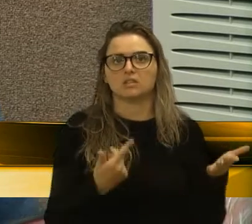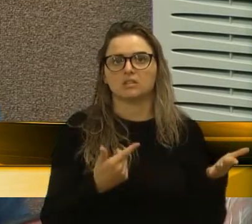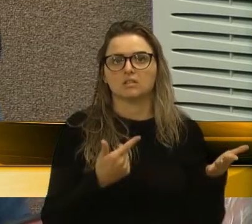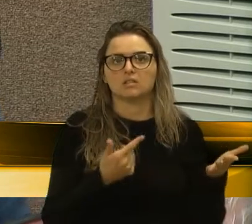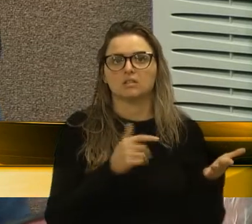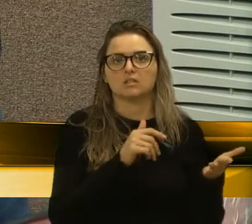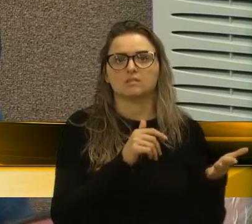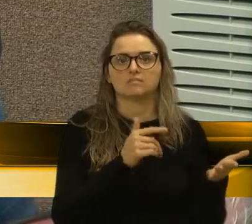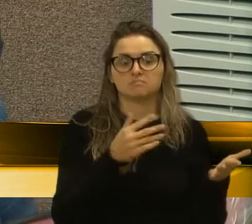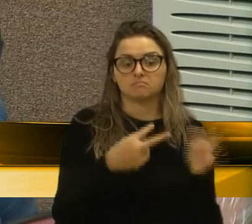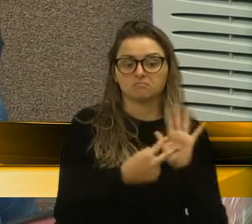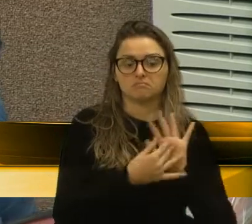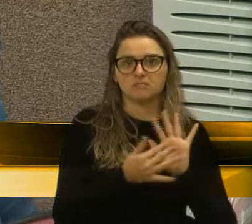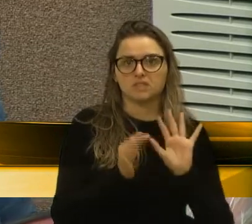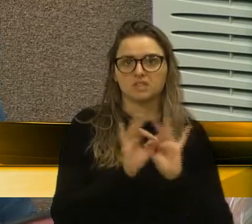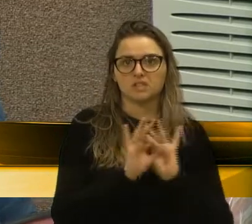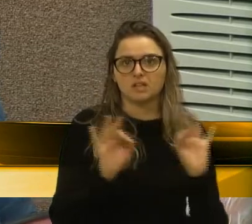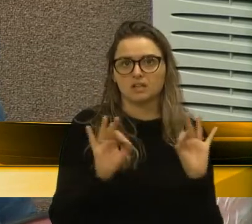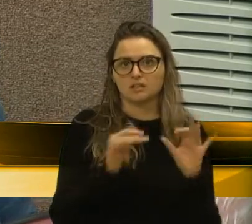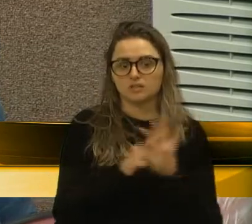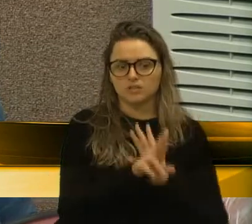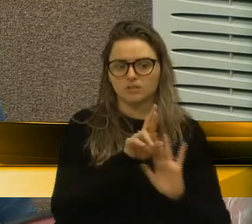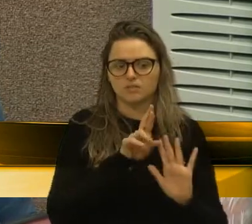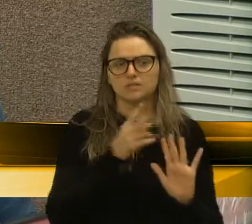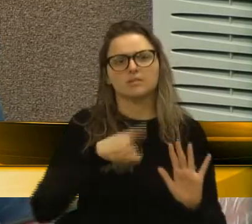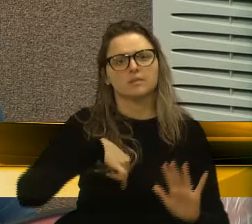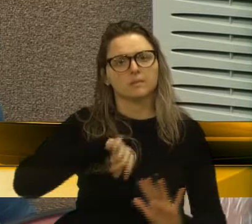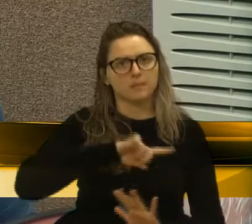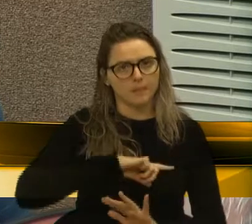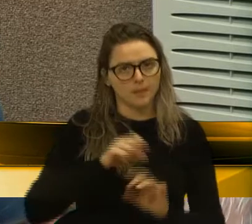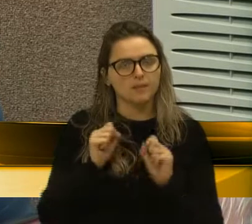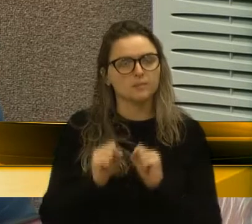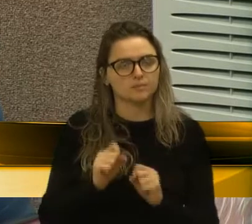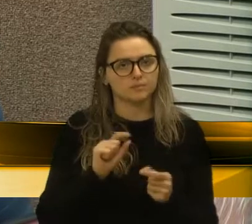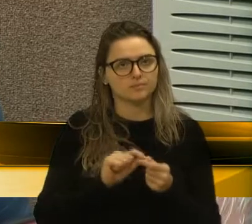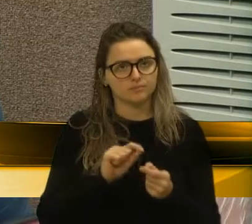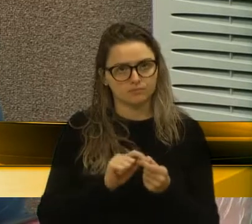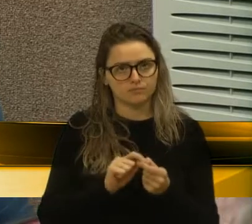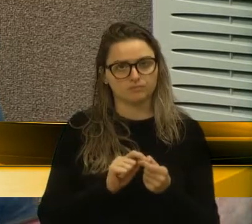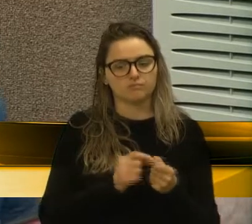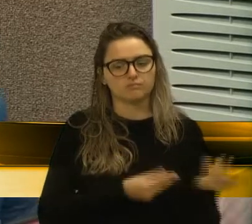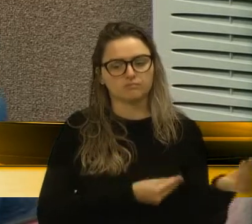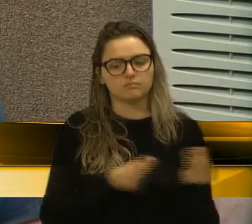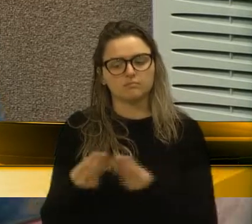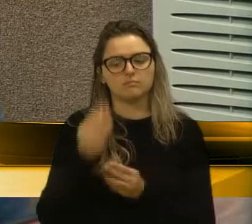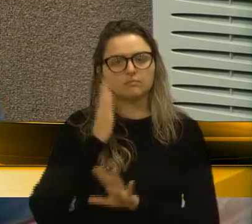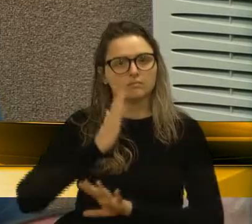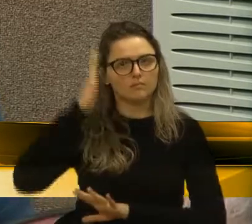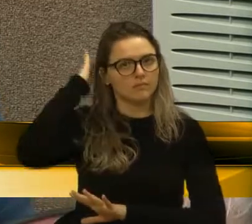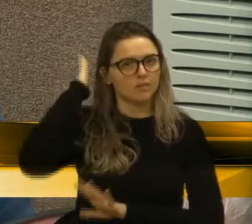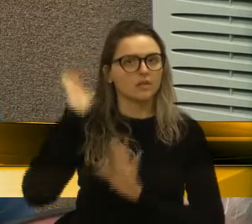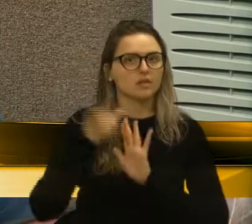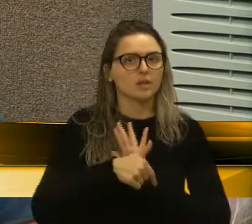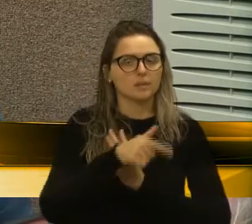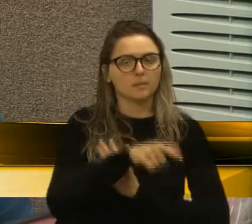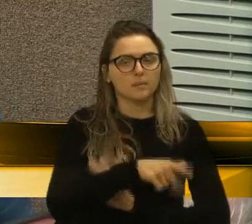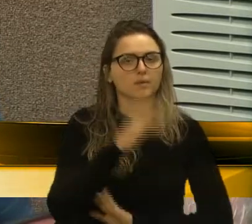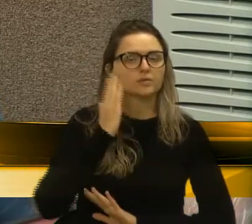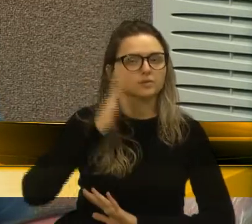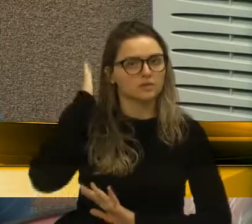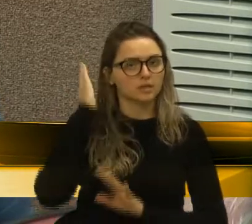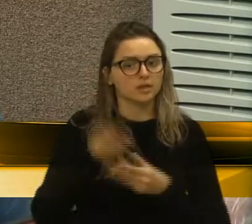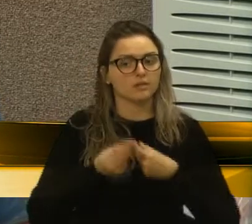Atenciosamente, nada. Então, vereador Renato, acho que nós poderíamos protocolar ao prefeito e ele destine a secretaria que dê a